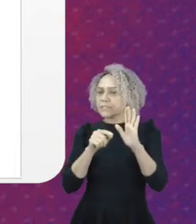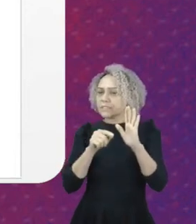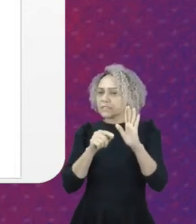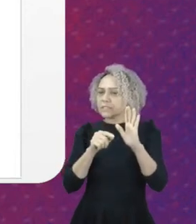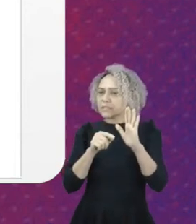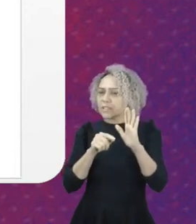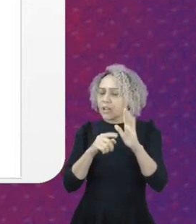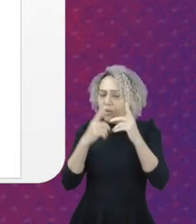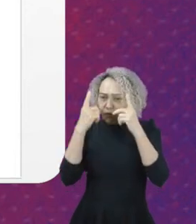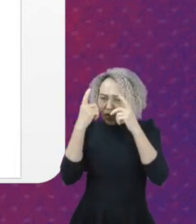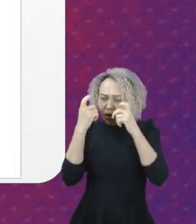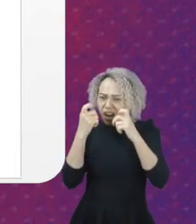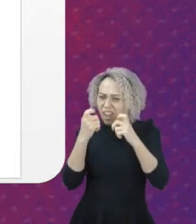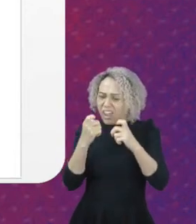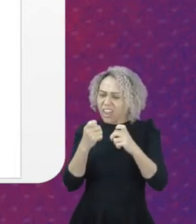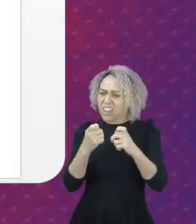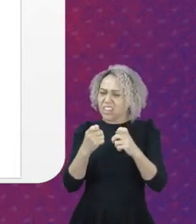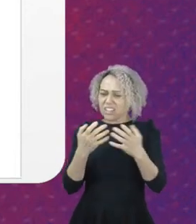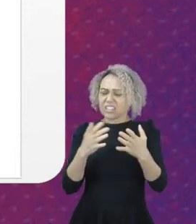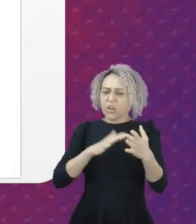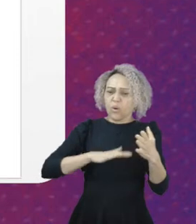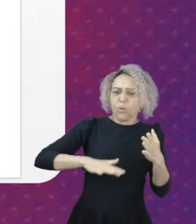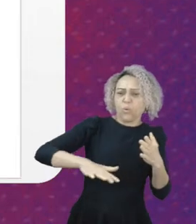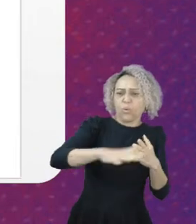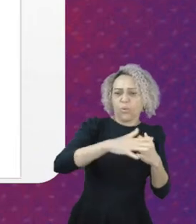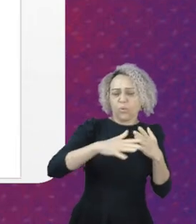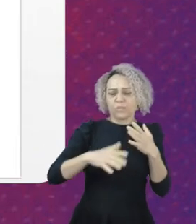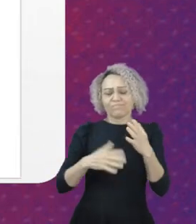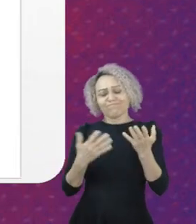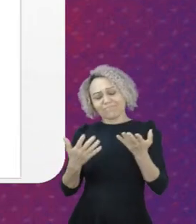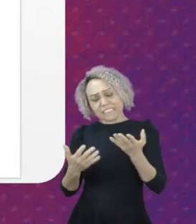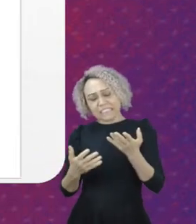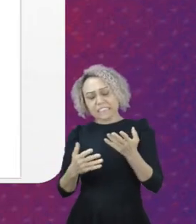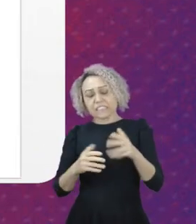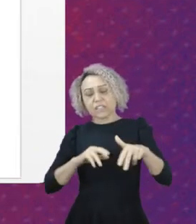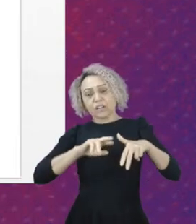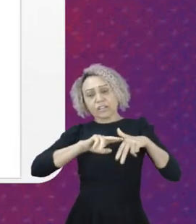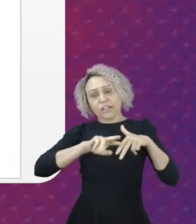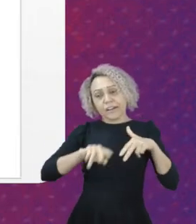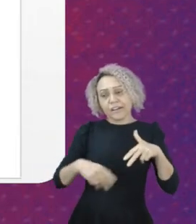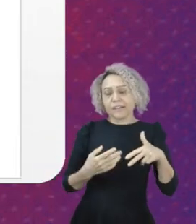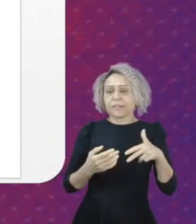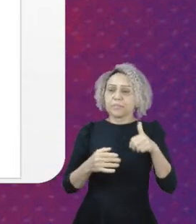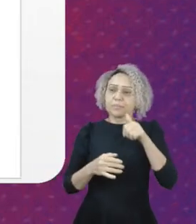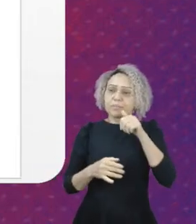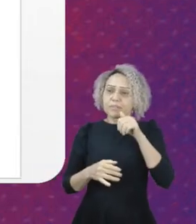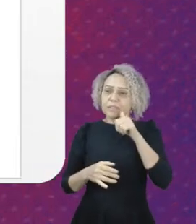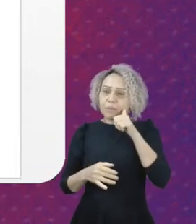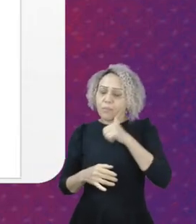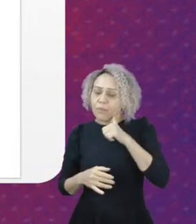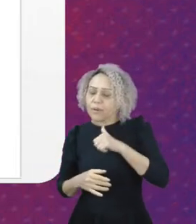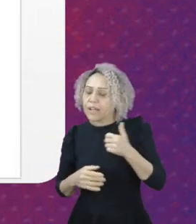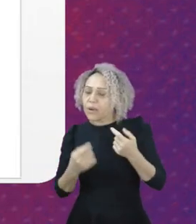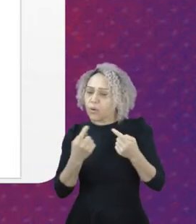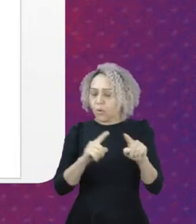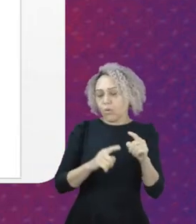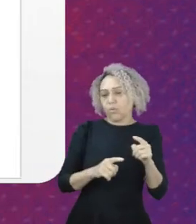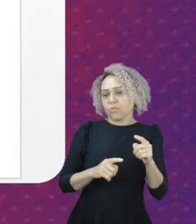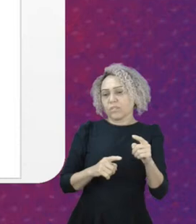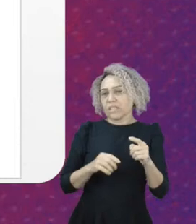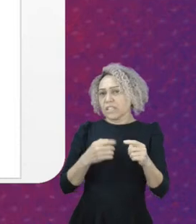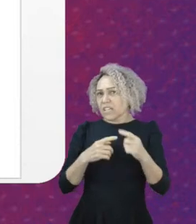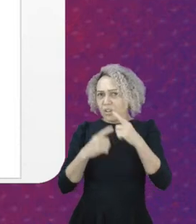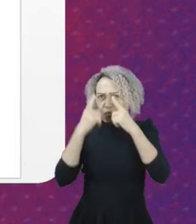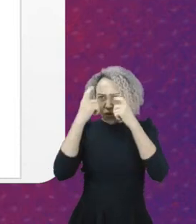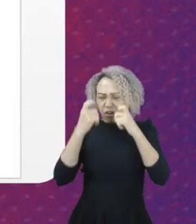né, que é toda ação ou conduta que cause morte, dano ou sofrimento, seja ele físico,